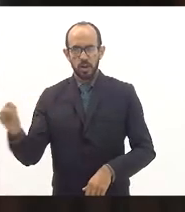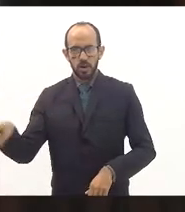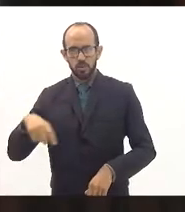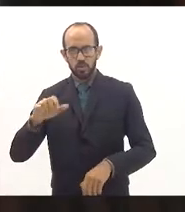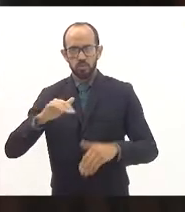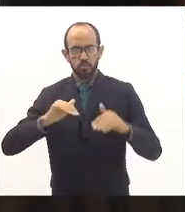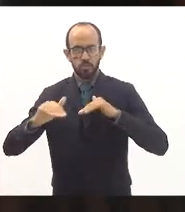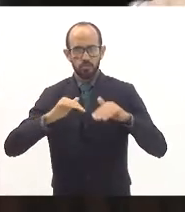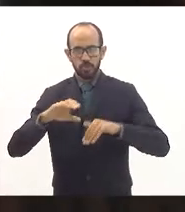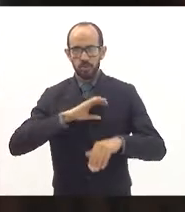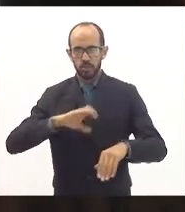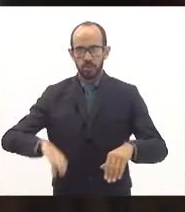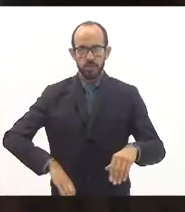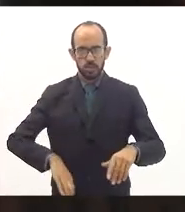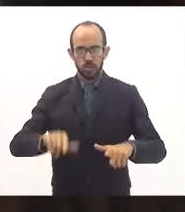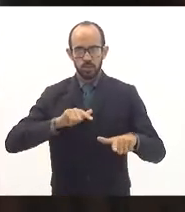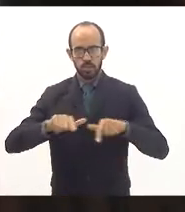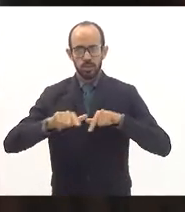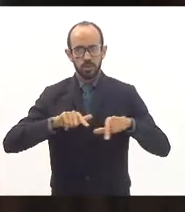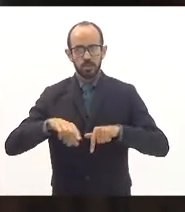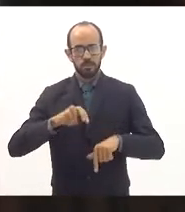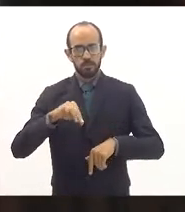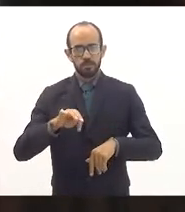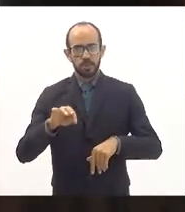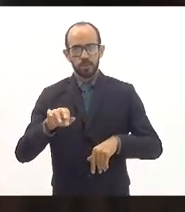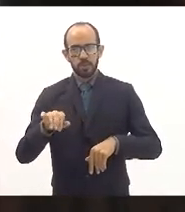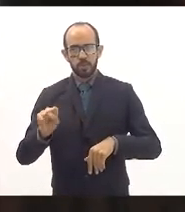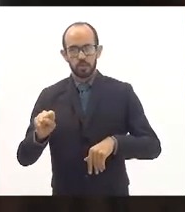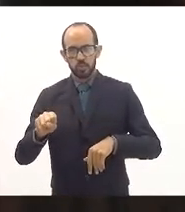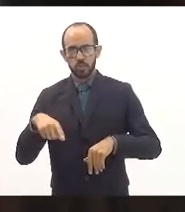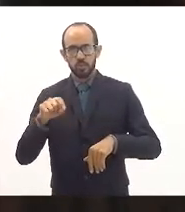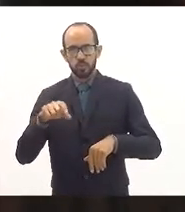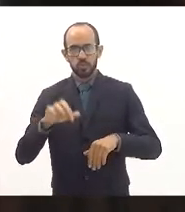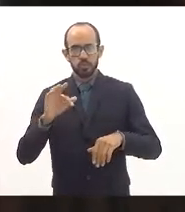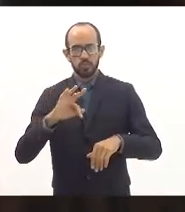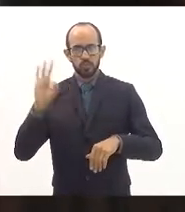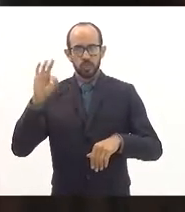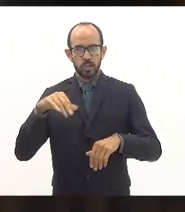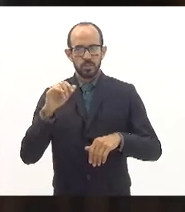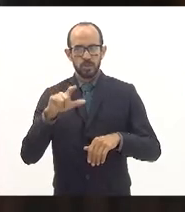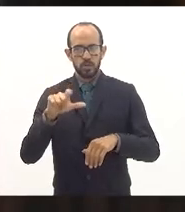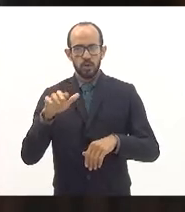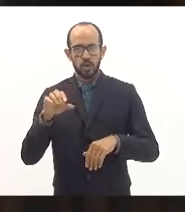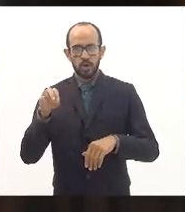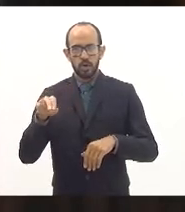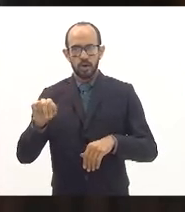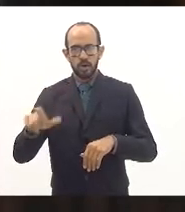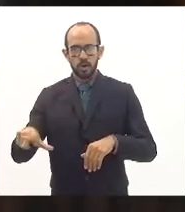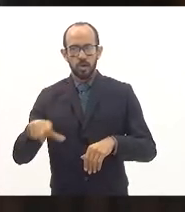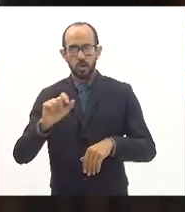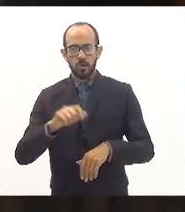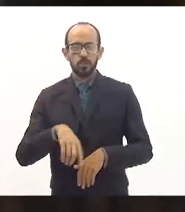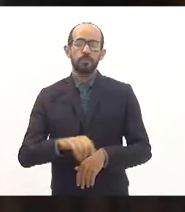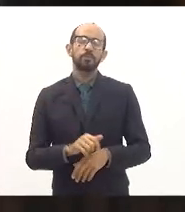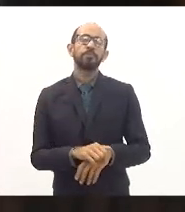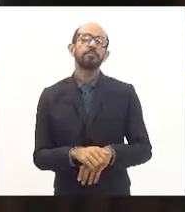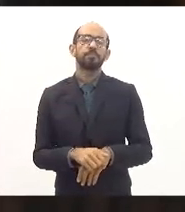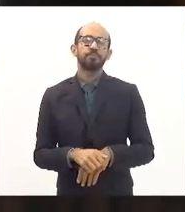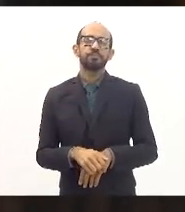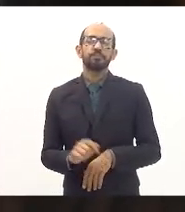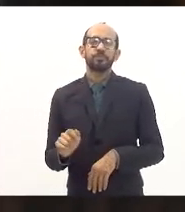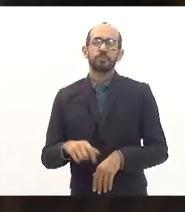Cristão Tabagista, Matheus Felipe, diretor da Fundação Leonel Brizola, Toninho Albuquerque, diretor da Fundação Leonel